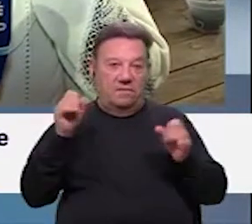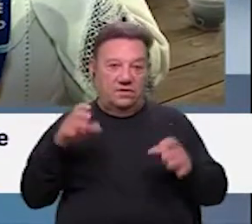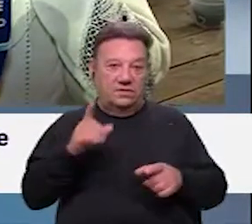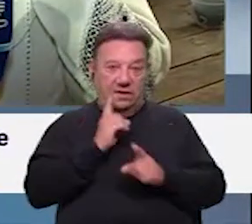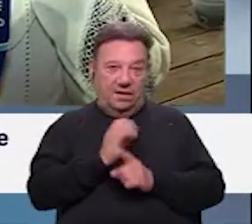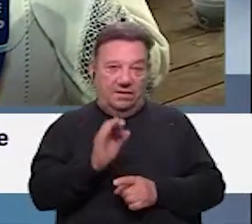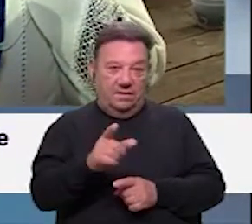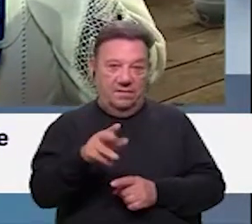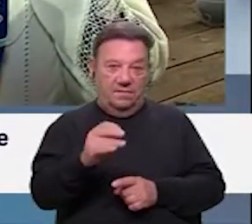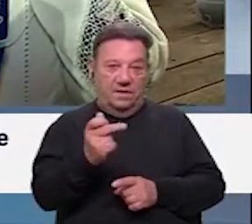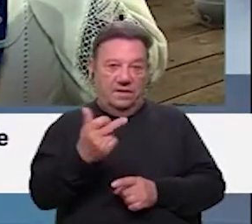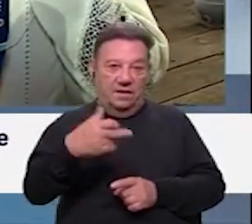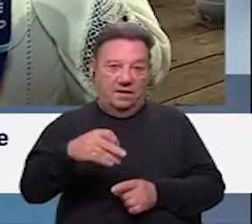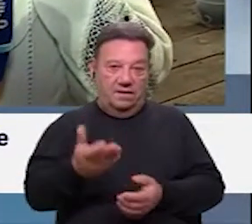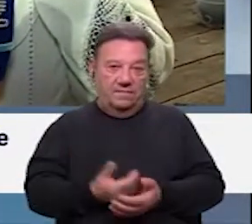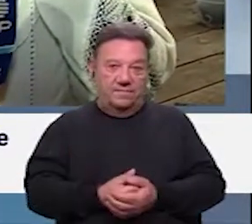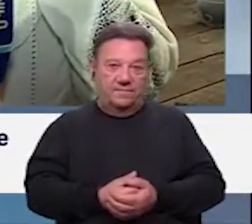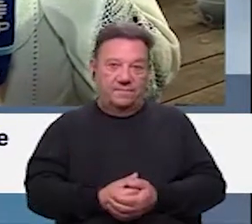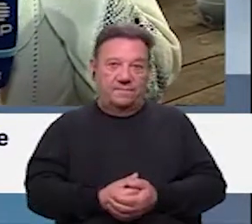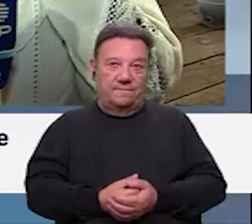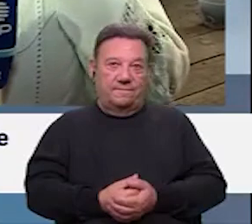é assim, Mariana Moraes?